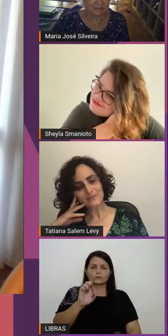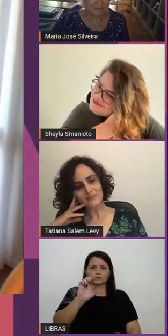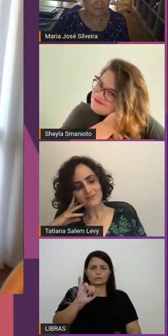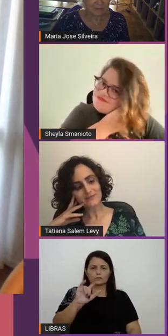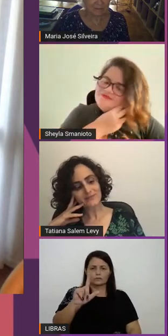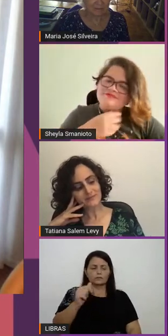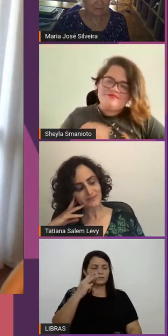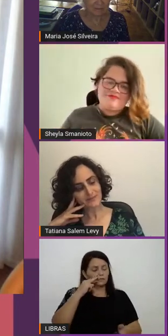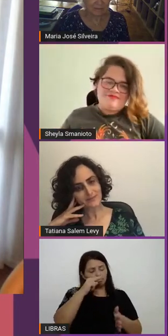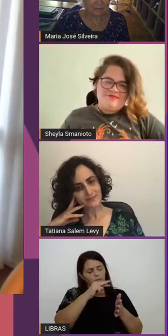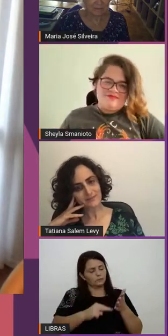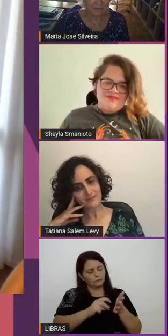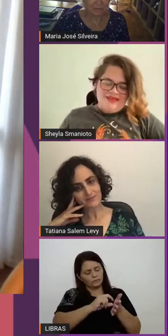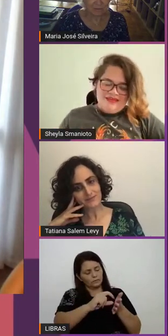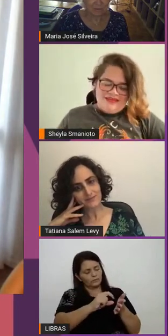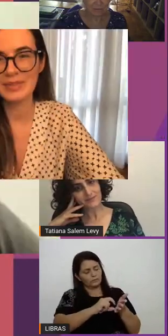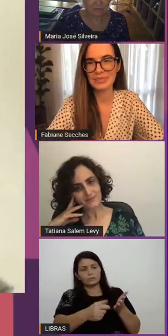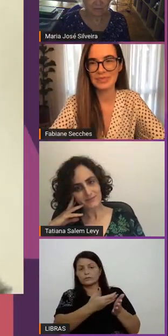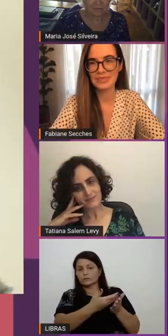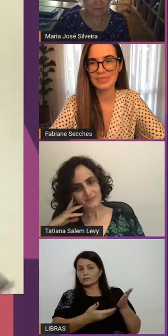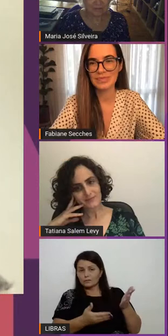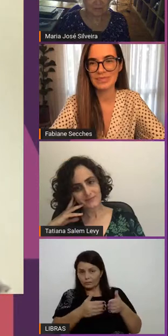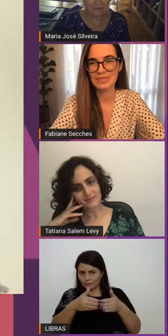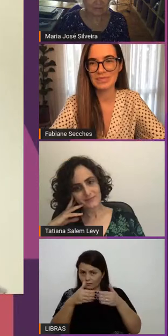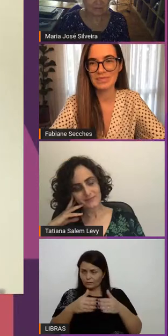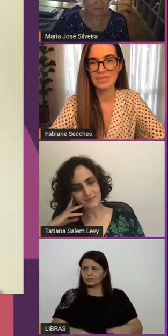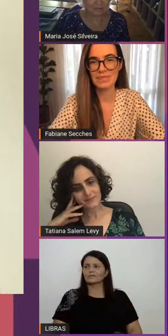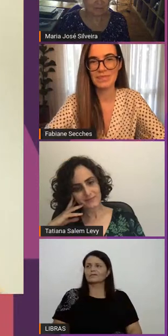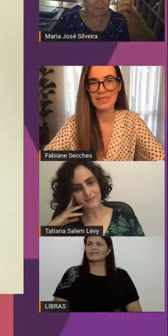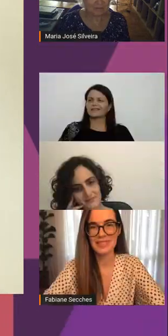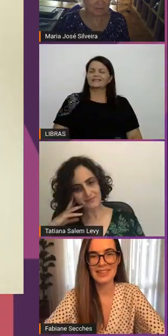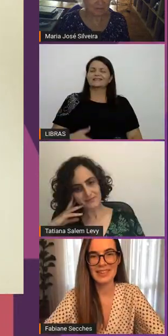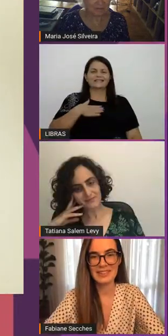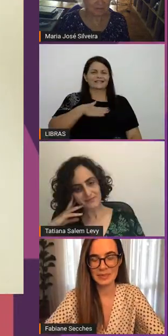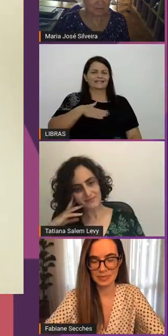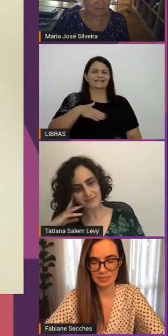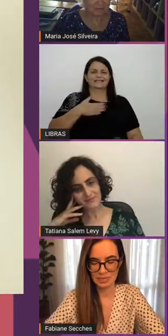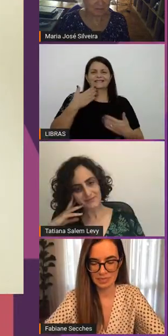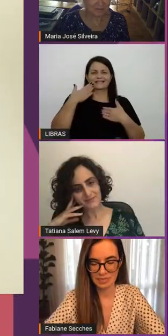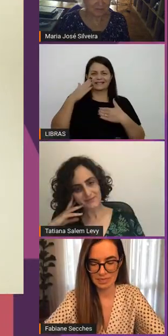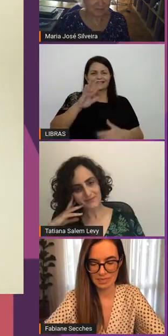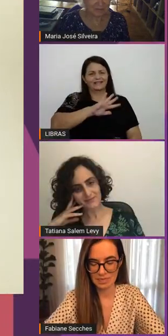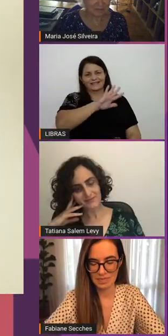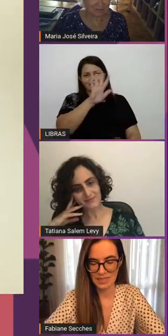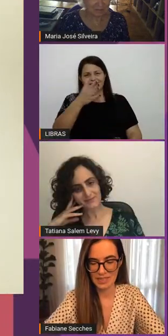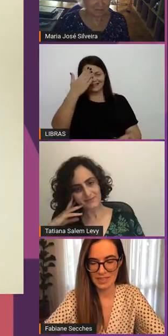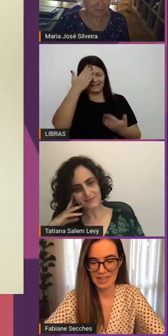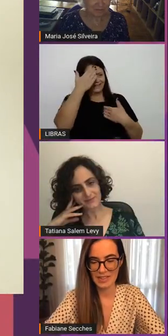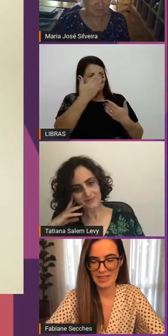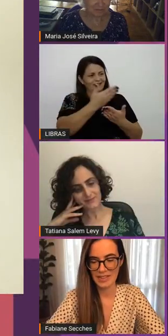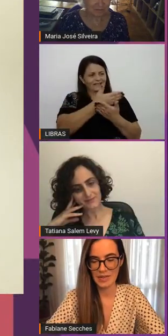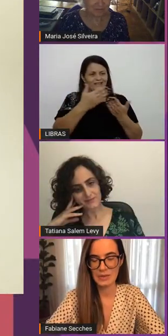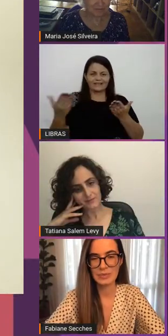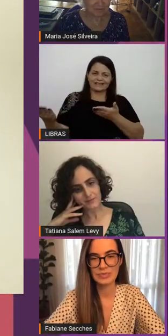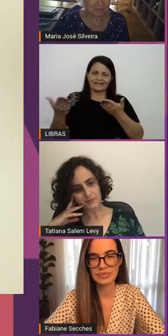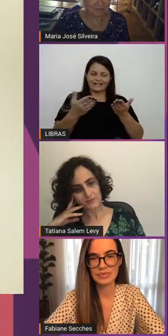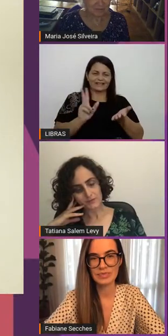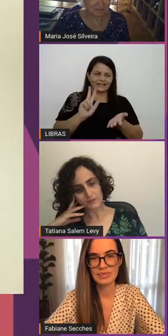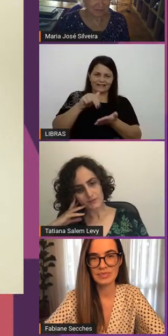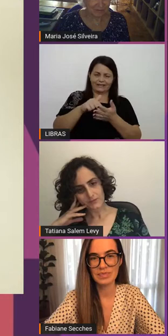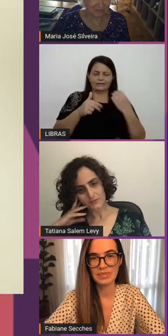para gente o crash Inicial por favor claro que o prazer oi gente Brigada pela presença